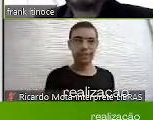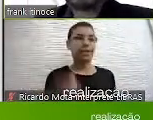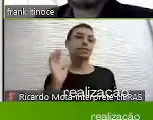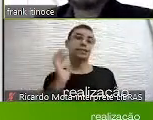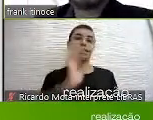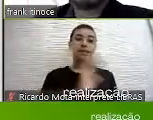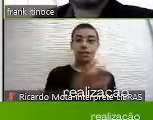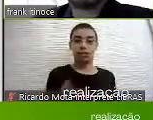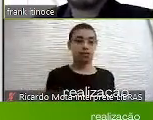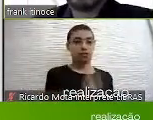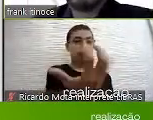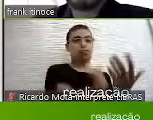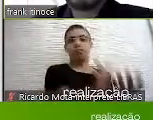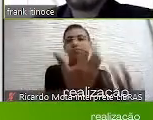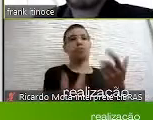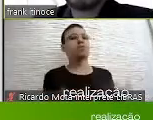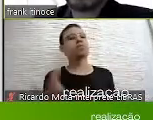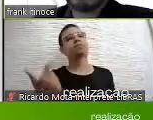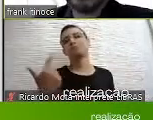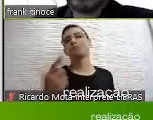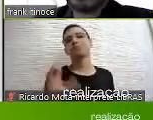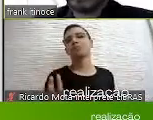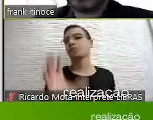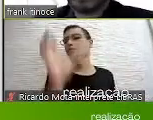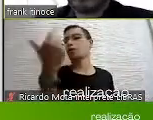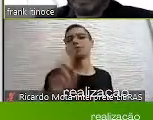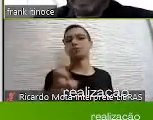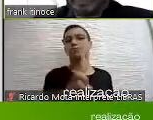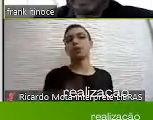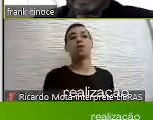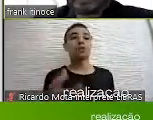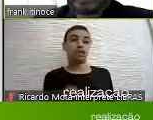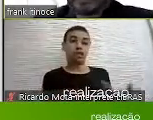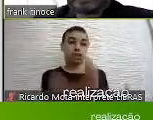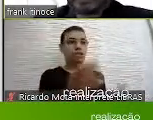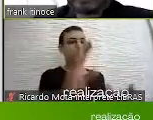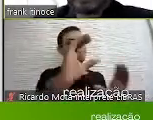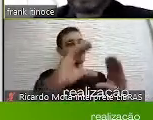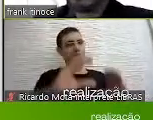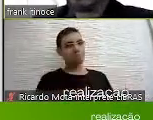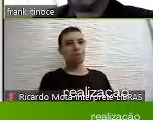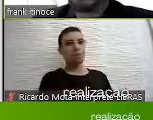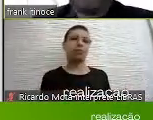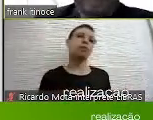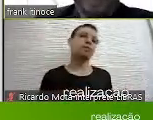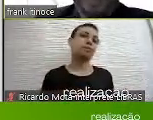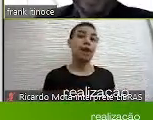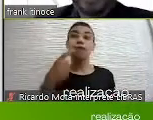fogo, vai ter uma consequência muito menor. Gente, eu estou falando muito, eu vou correr.